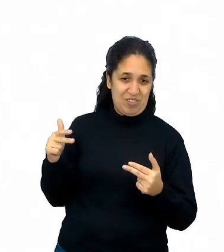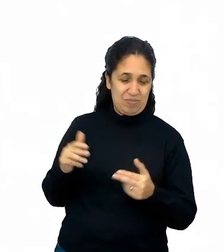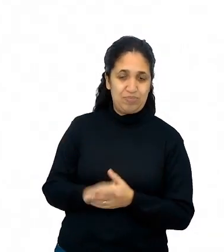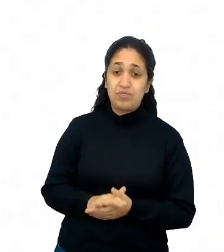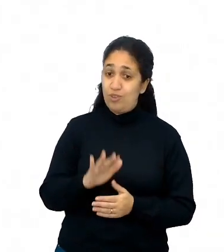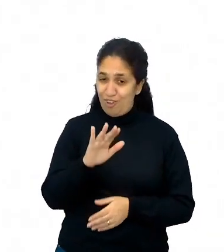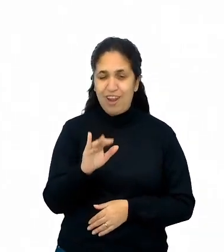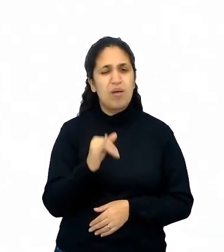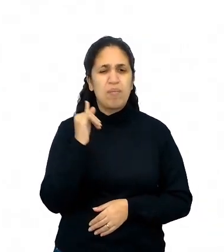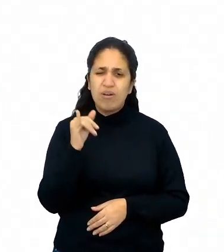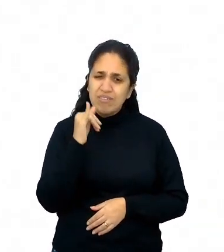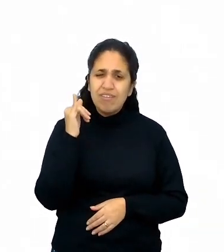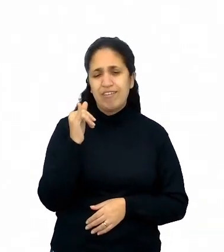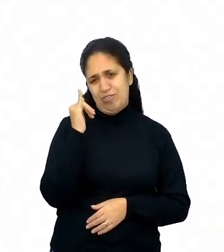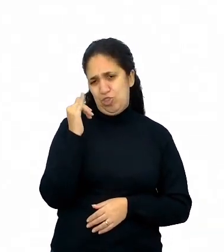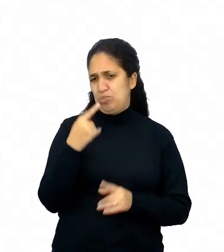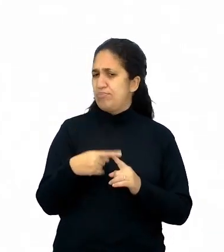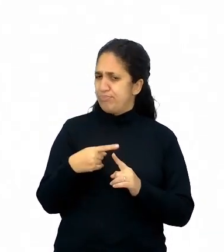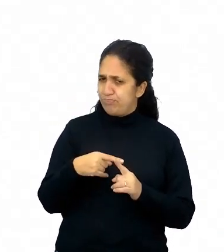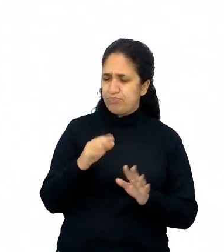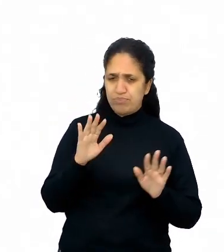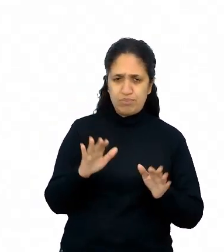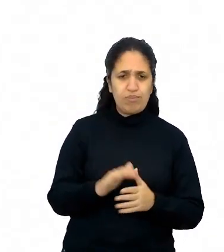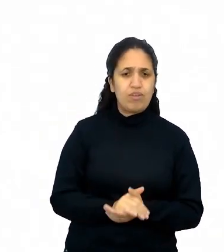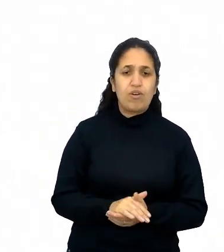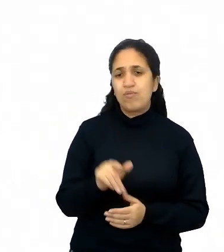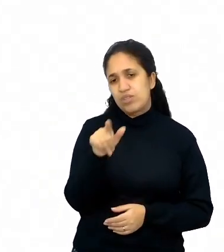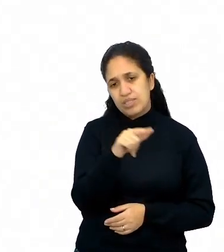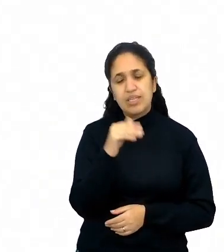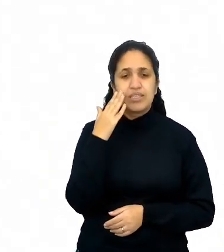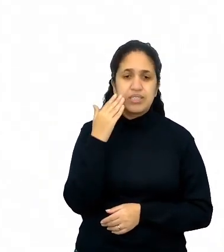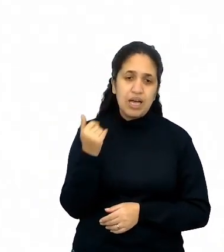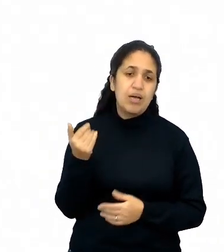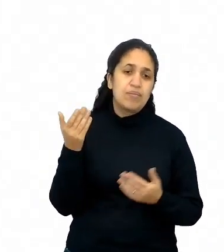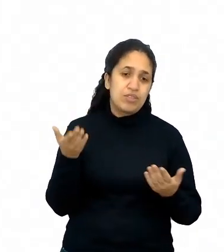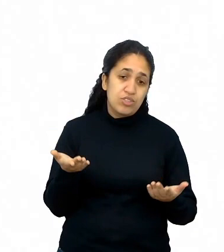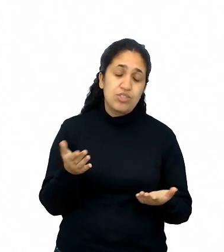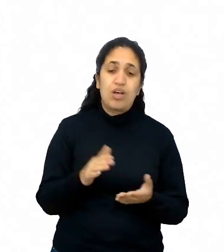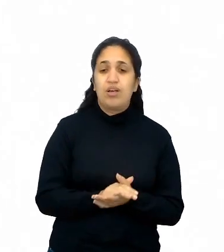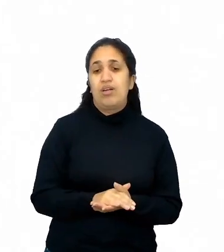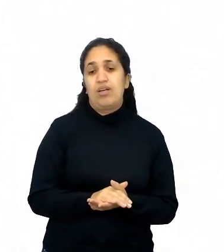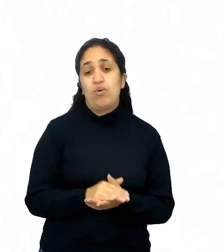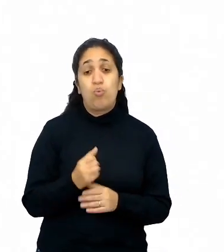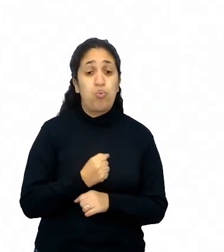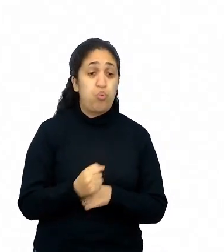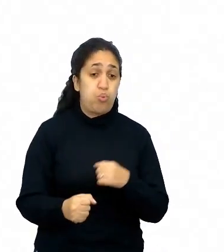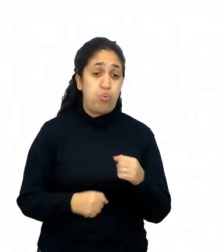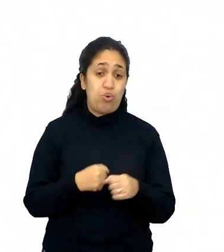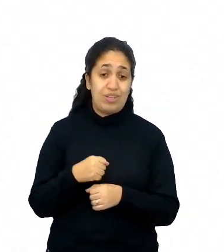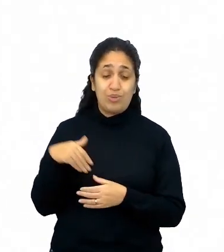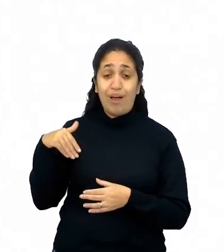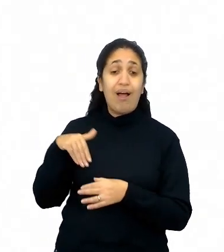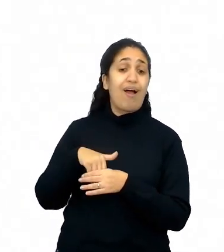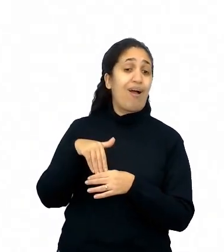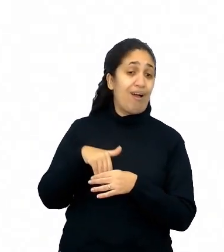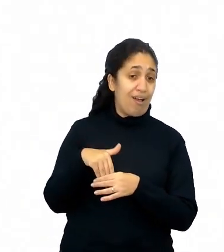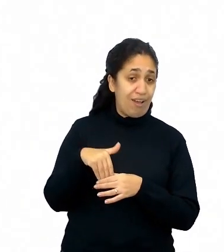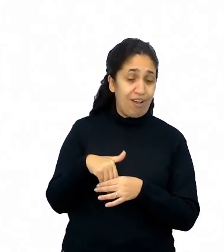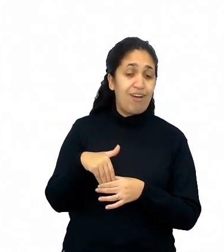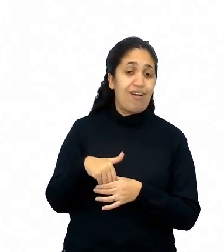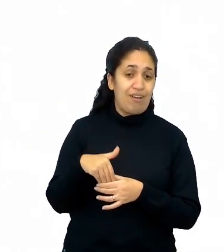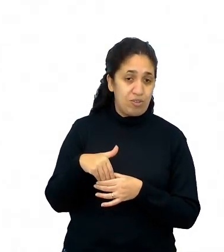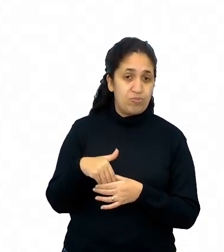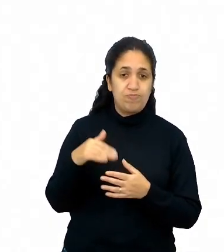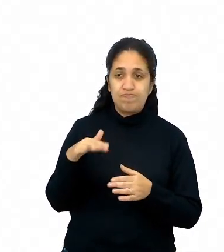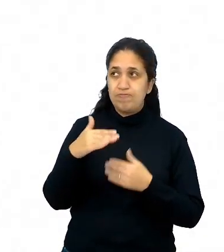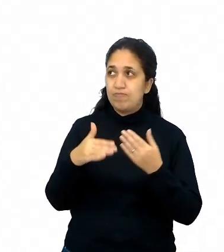tão importante, gente? Todo mundo sabe, nós estamos em ano eleitoral, e ano eleitoral, a partir